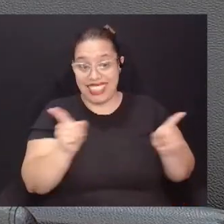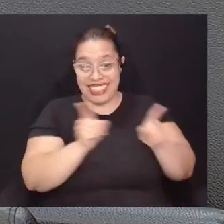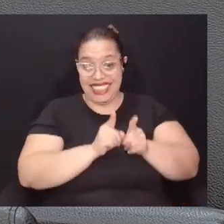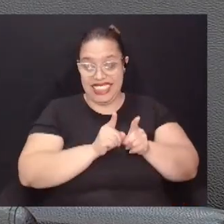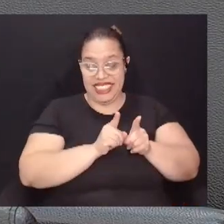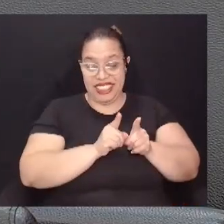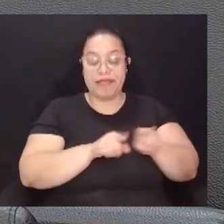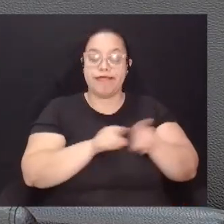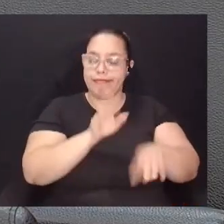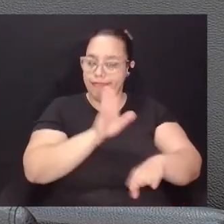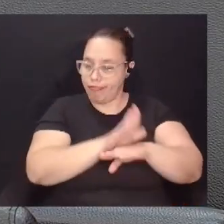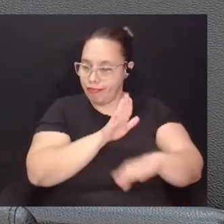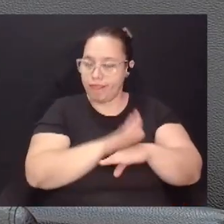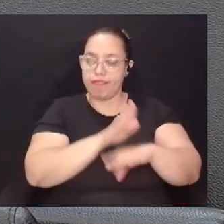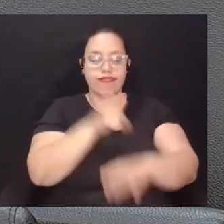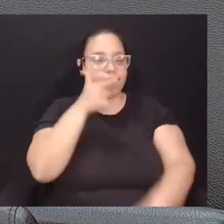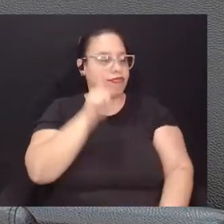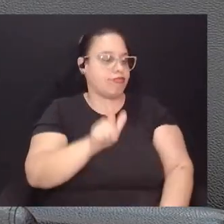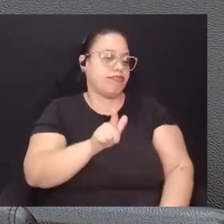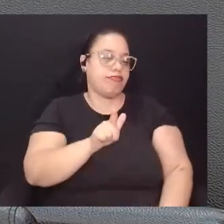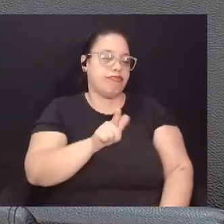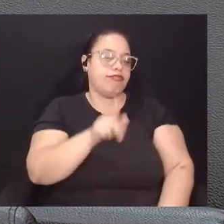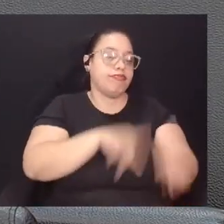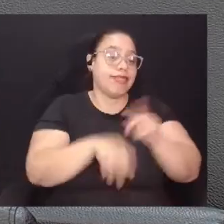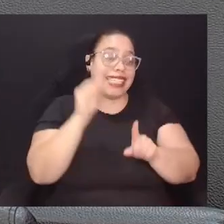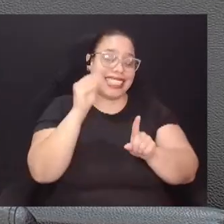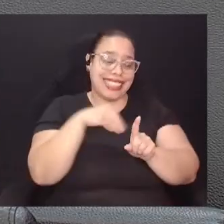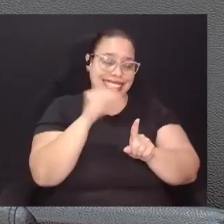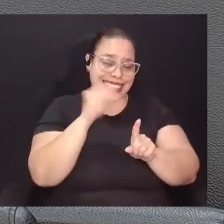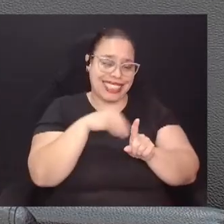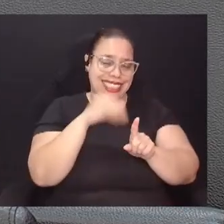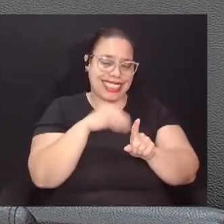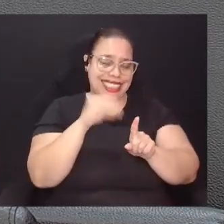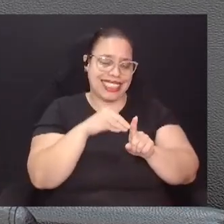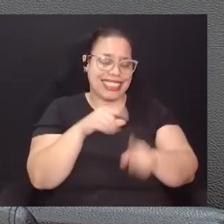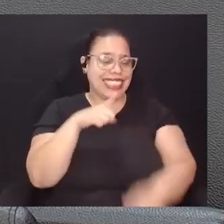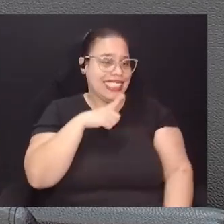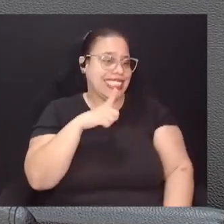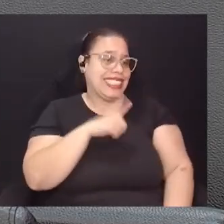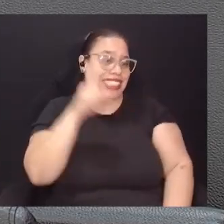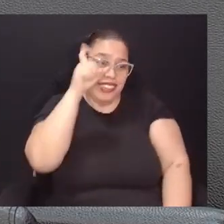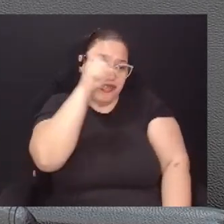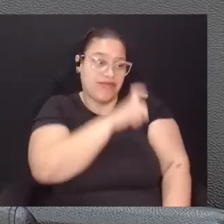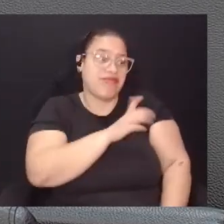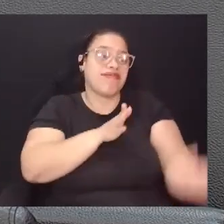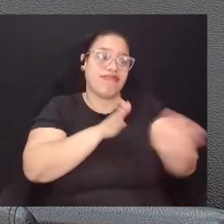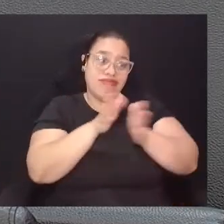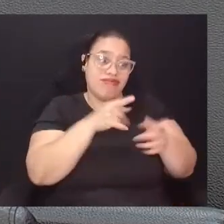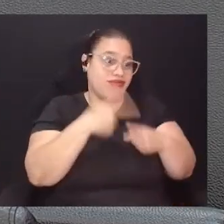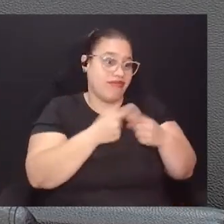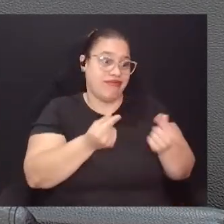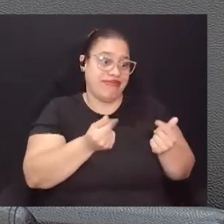seriam menores e isso também ajudaria muito na população mais carente, que muitas vezes tem uma dificuldade de